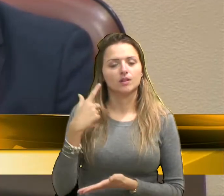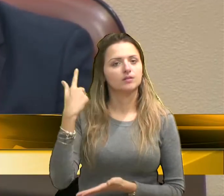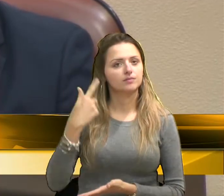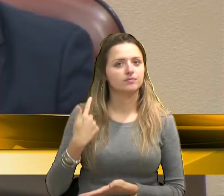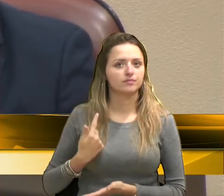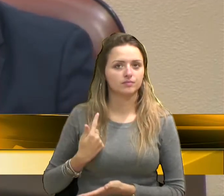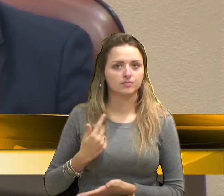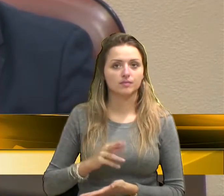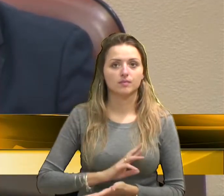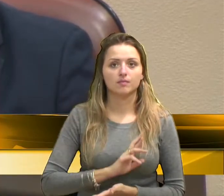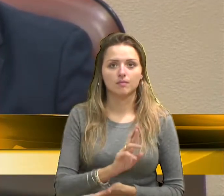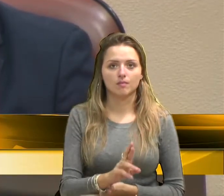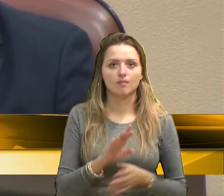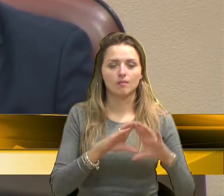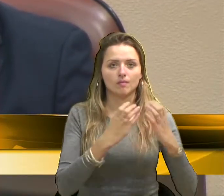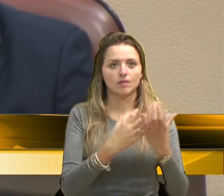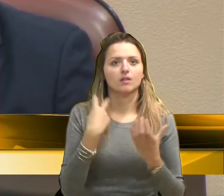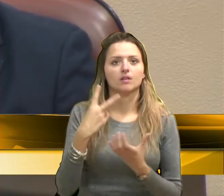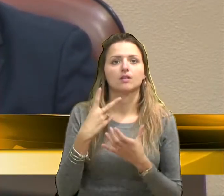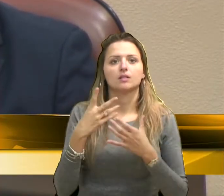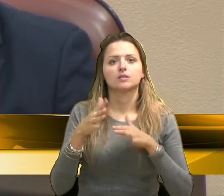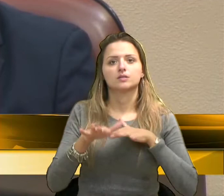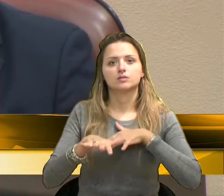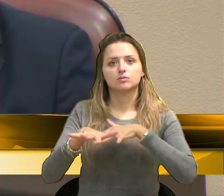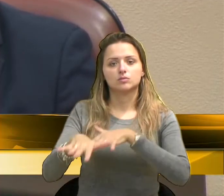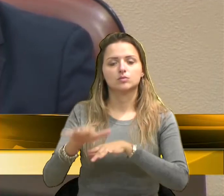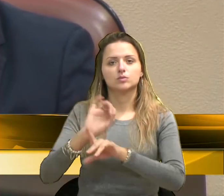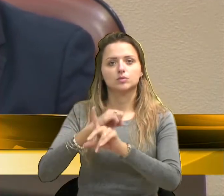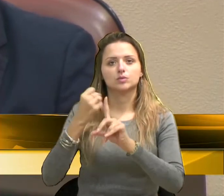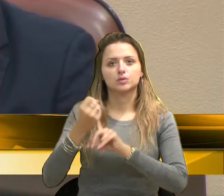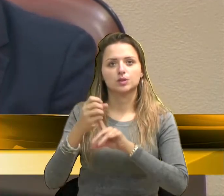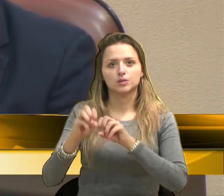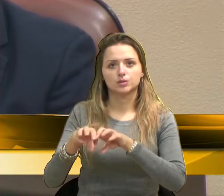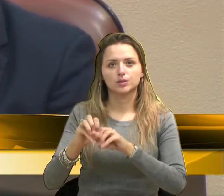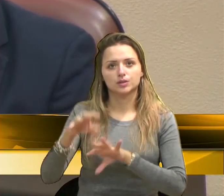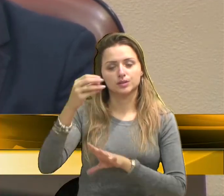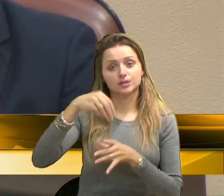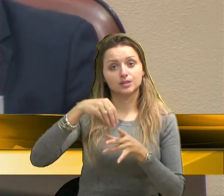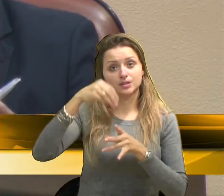Frisso, que está em representação na caravana socioeducativa na Universidade de Caxias do Sul.